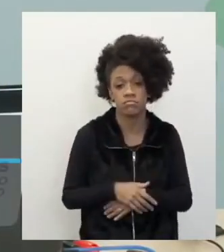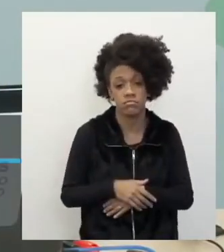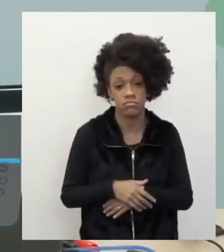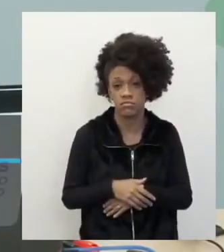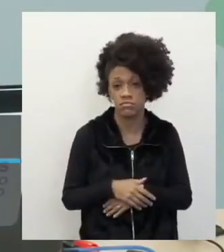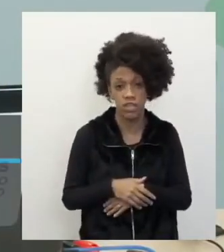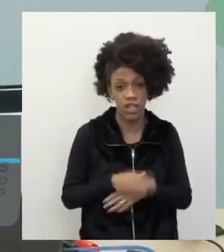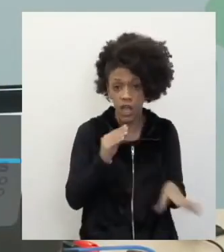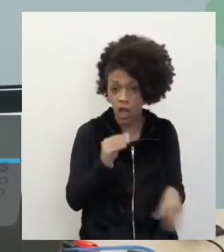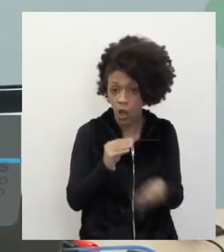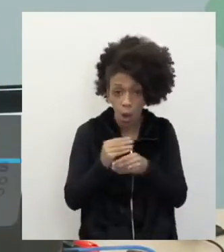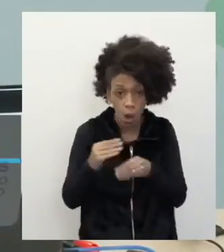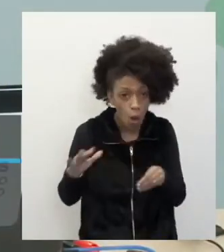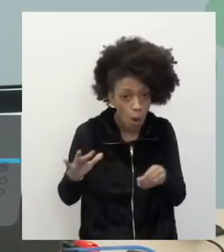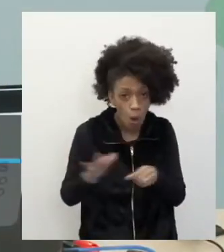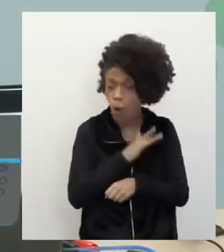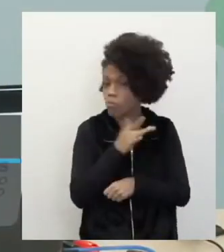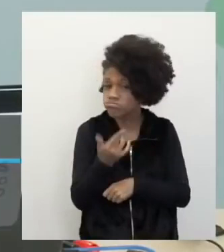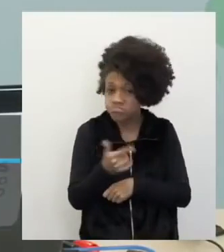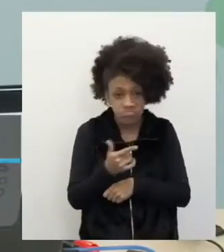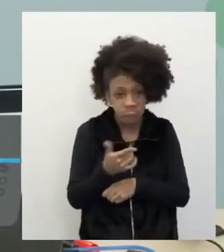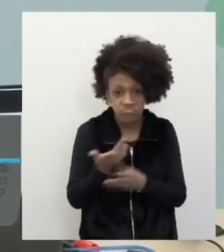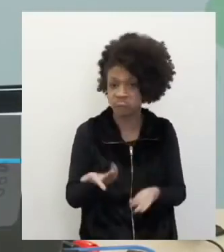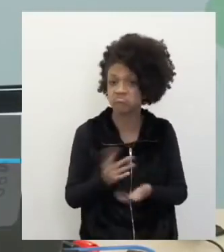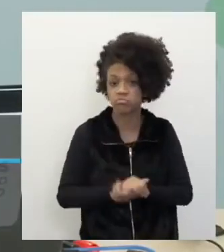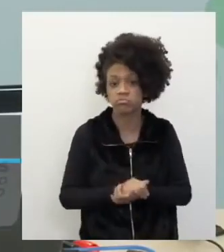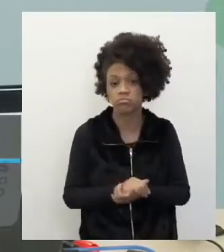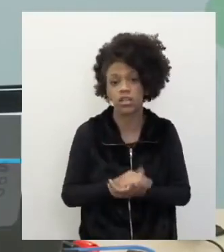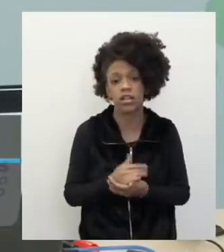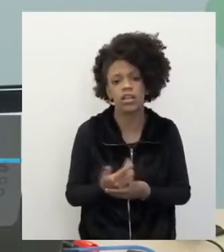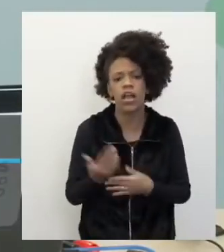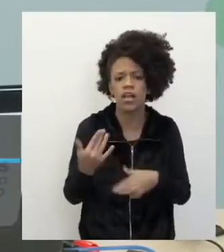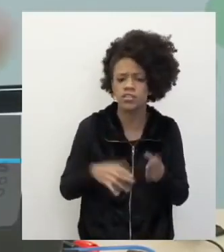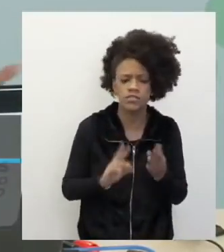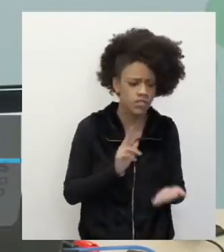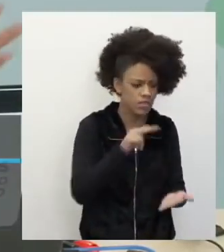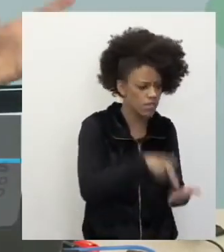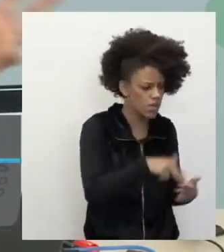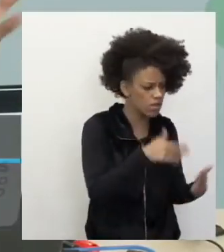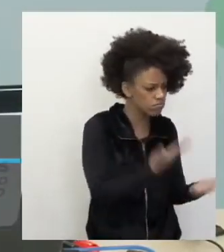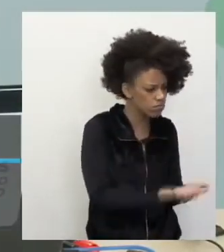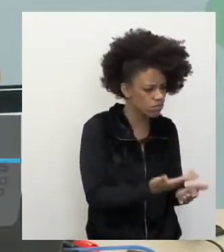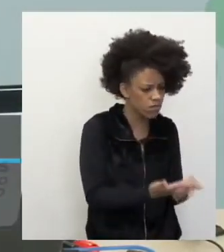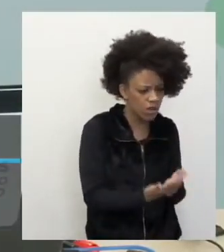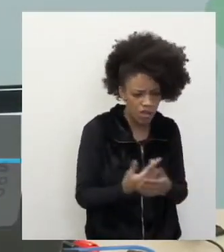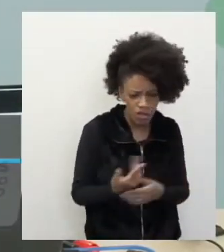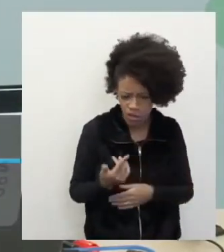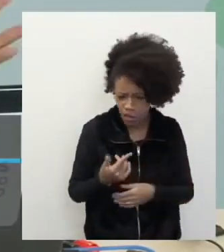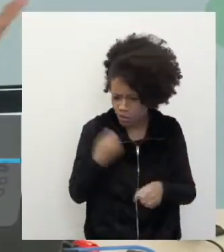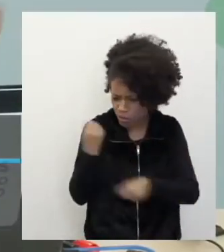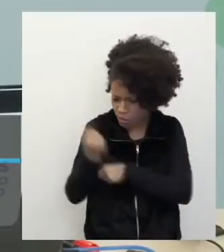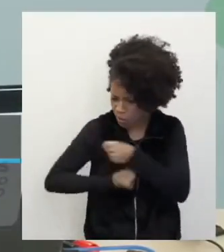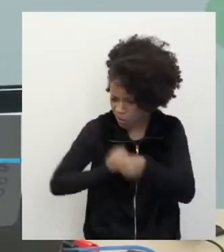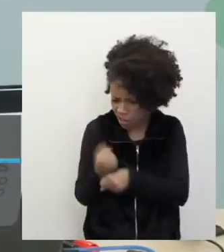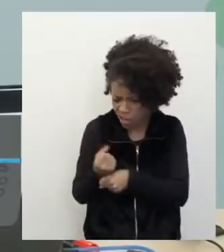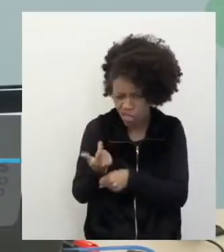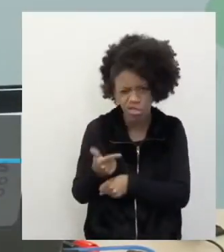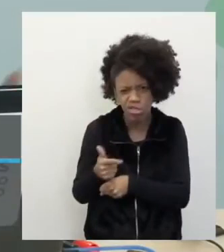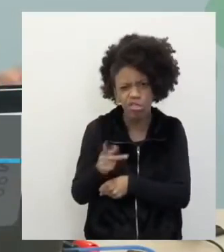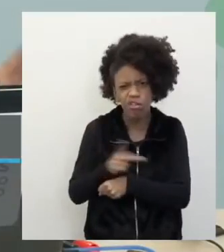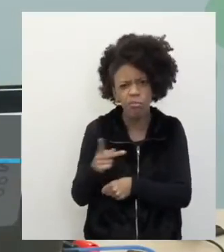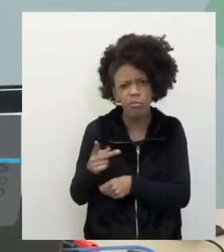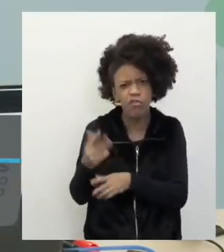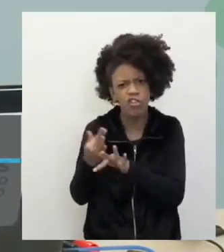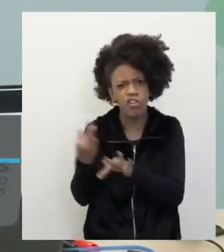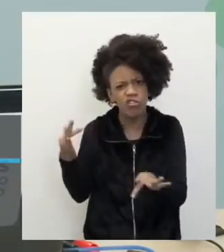completam as vagas. Vocês também sabem, isso é um fato. Às vezes vocês vão para a escola, eu fiquei o ano inteiro sem professor de física.